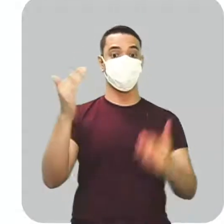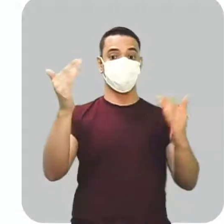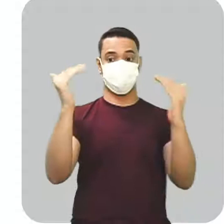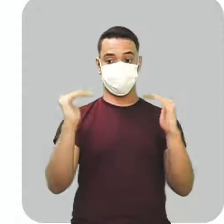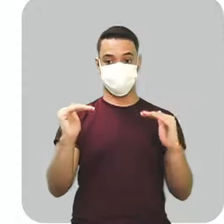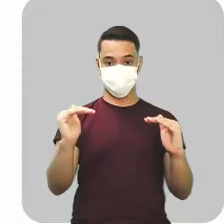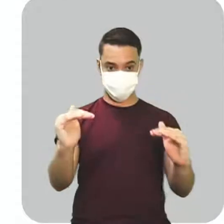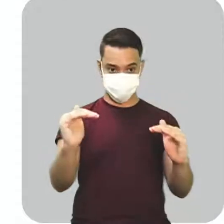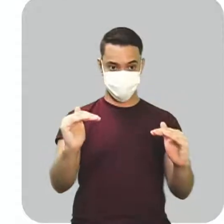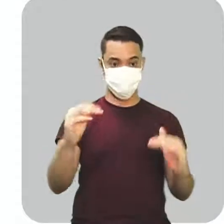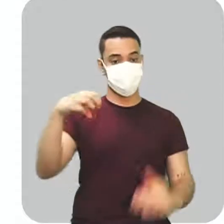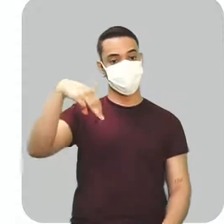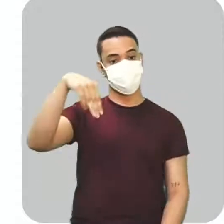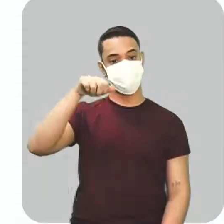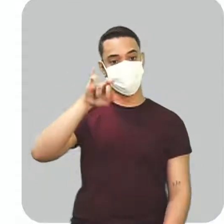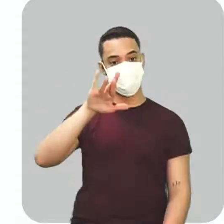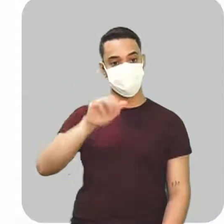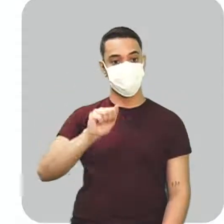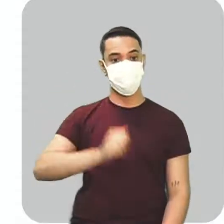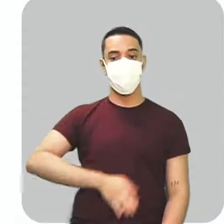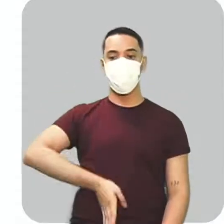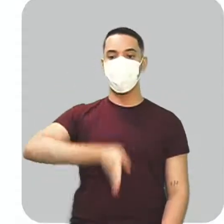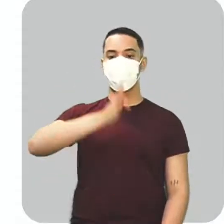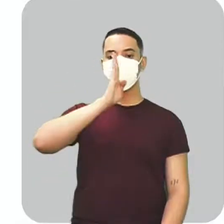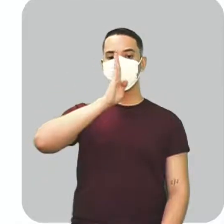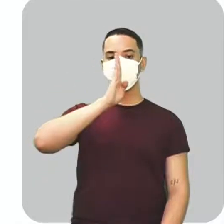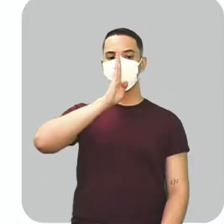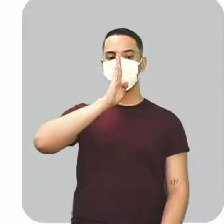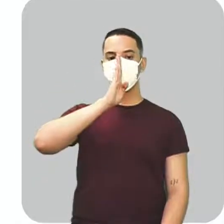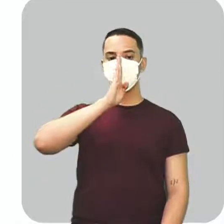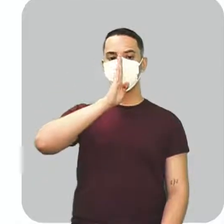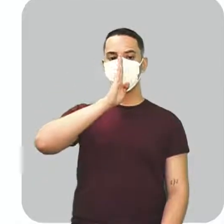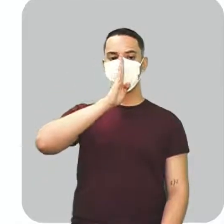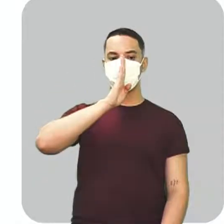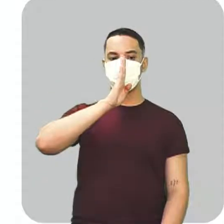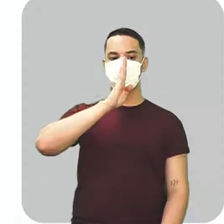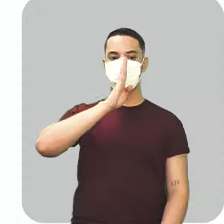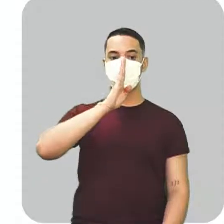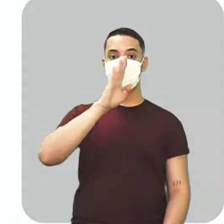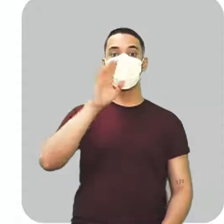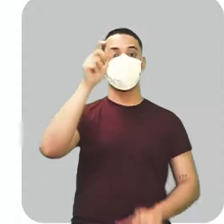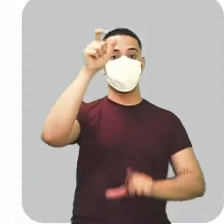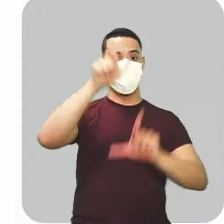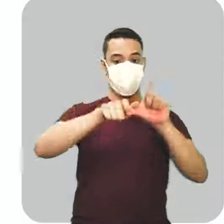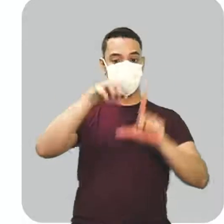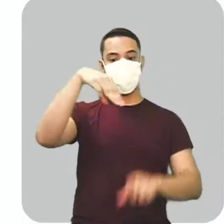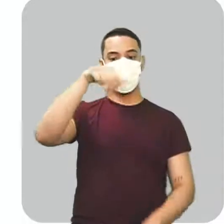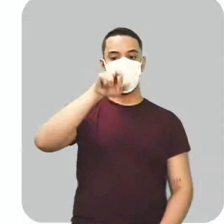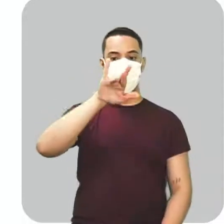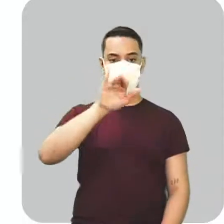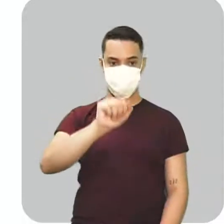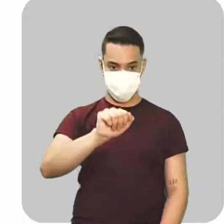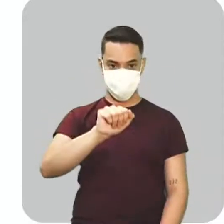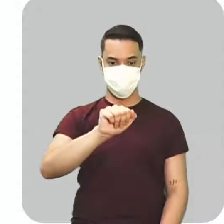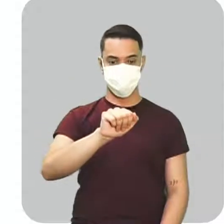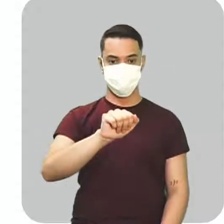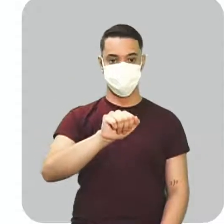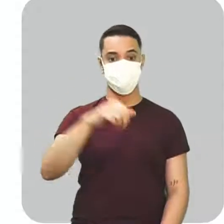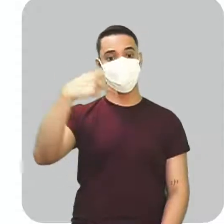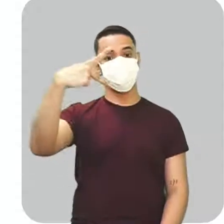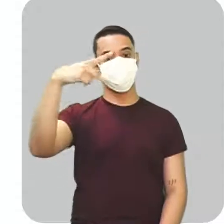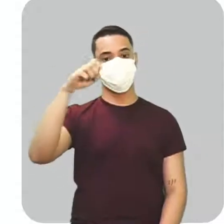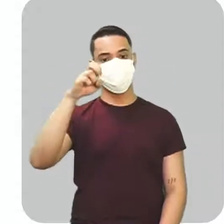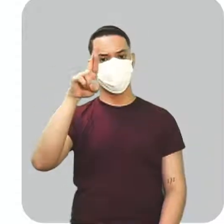aqui, Maria ficou muda. Quem é o sujeito na primeira oração? Maria. E